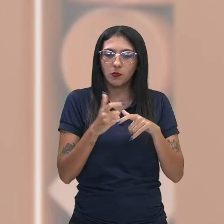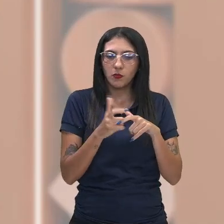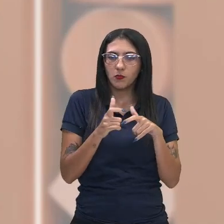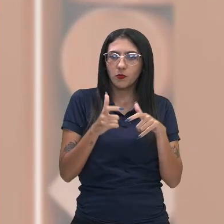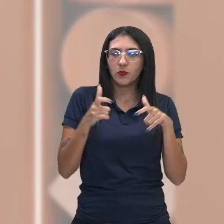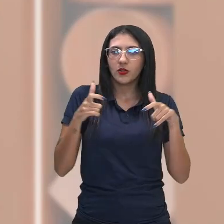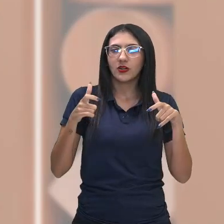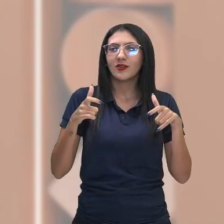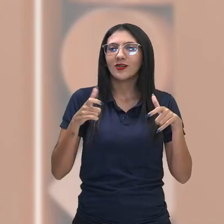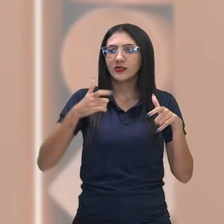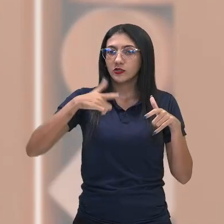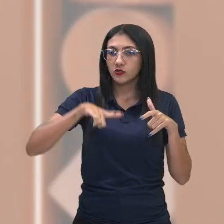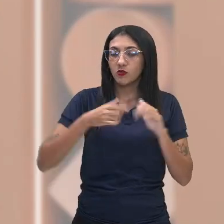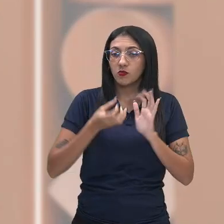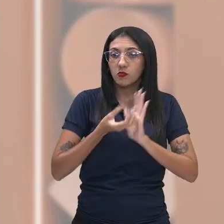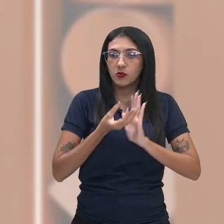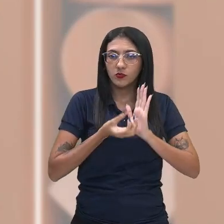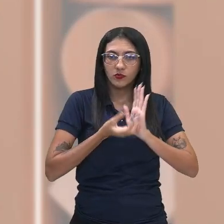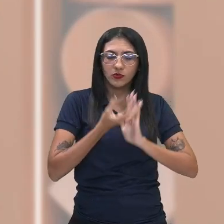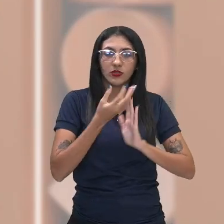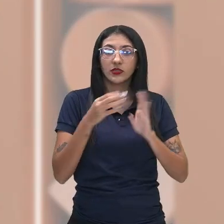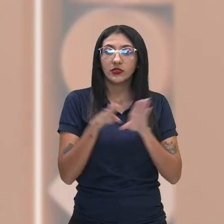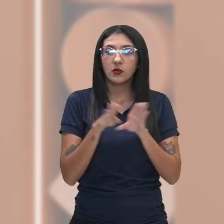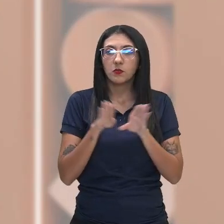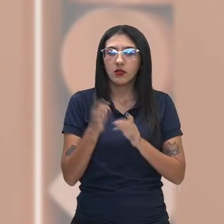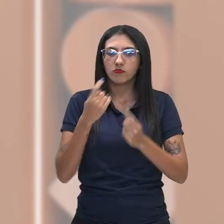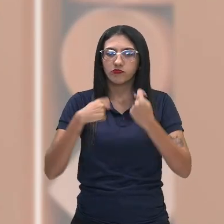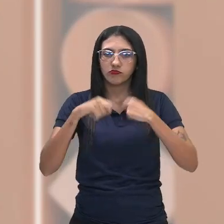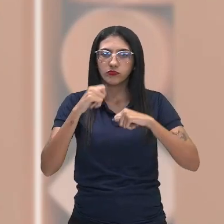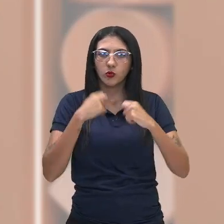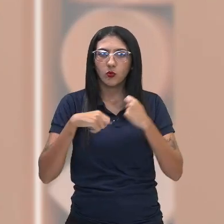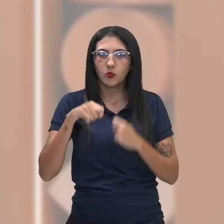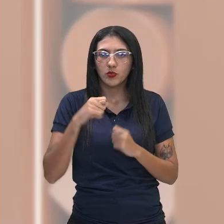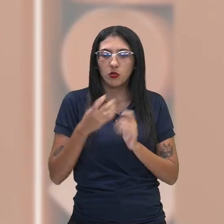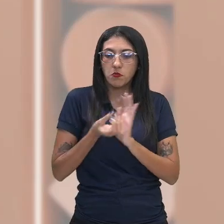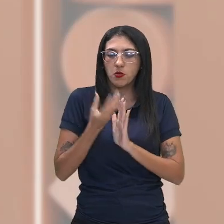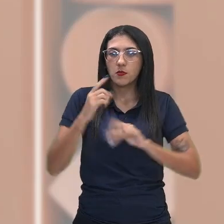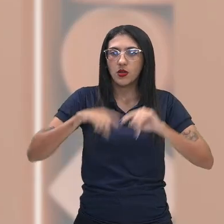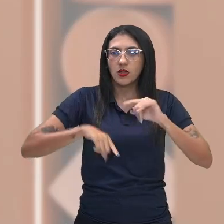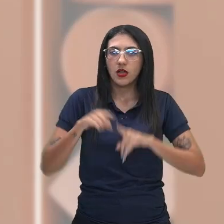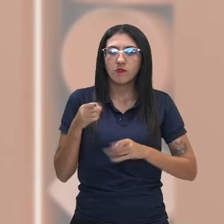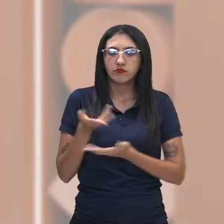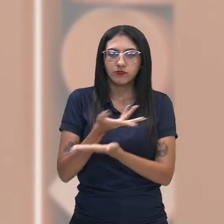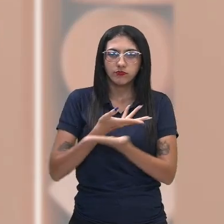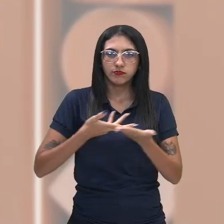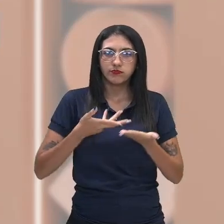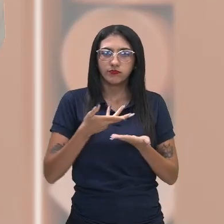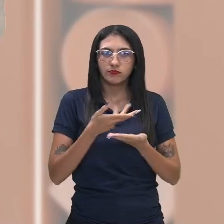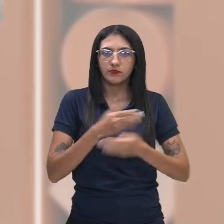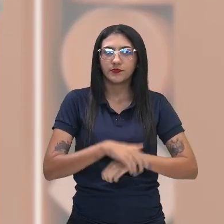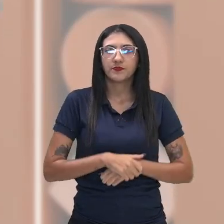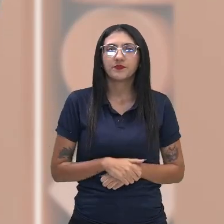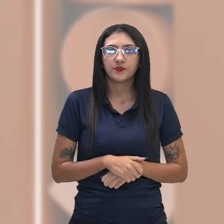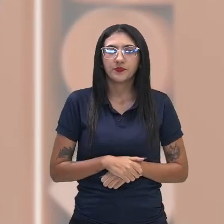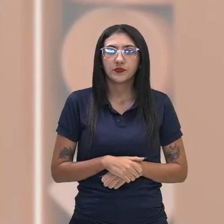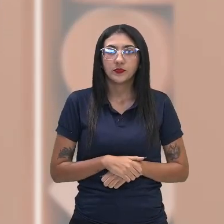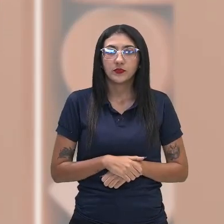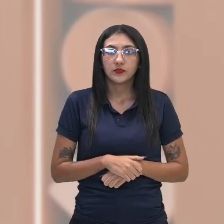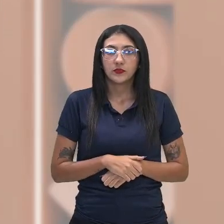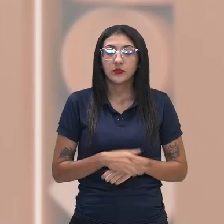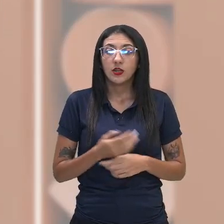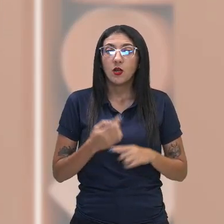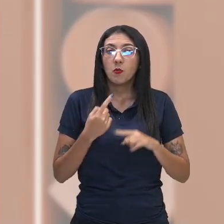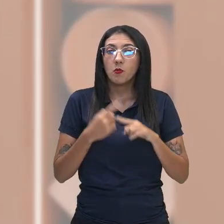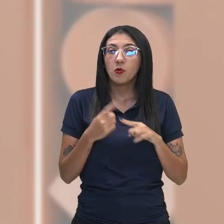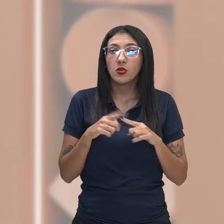também começando a caminhar novamente. Por quê? Porque nós já verificamos em uma das nossas aulas